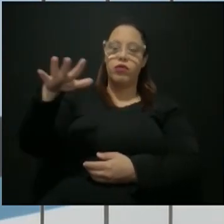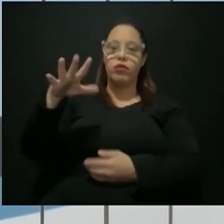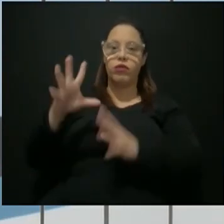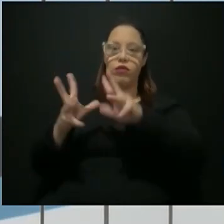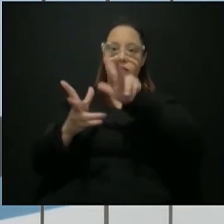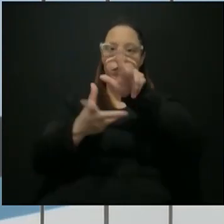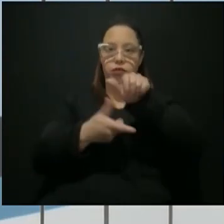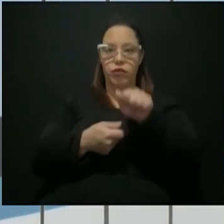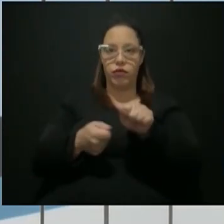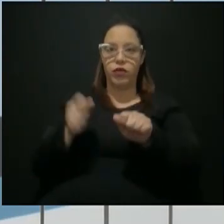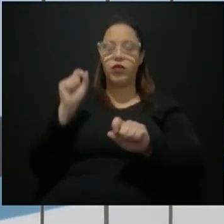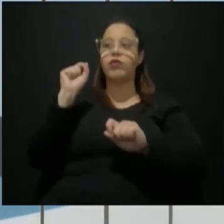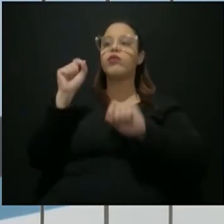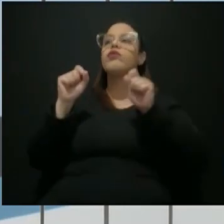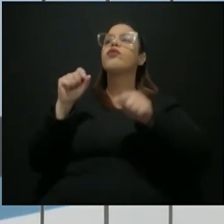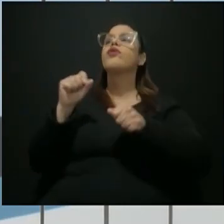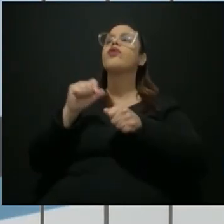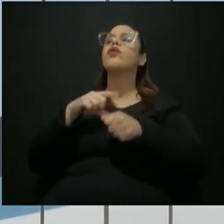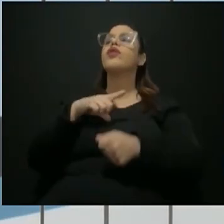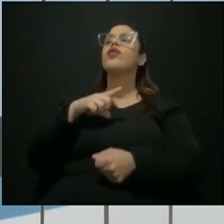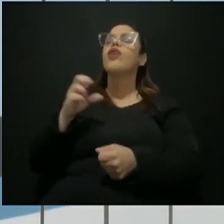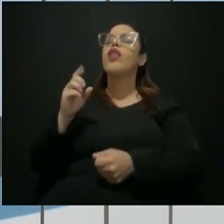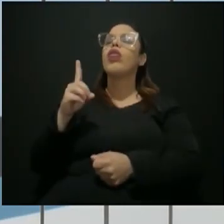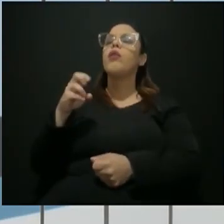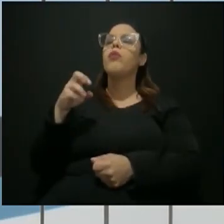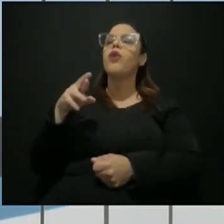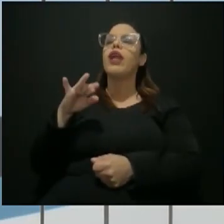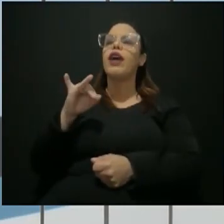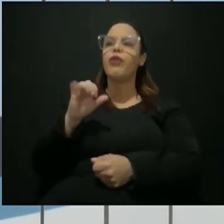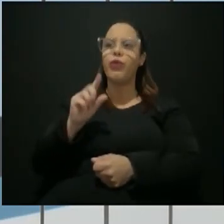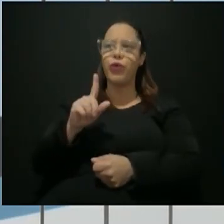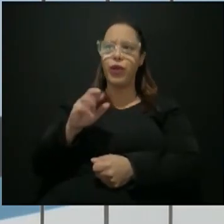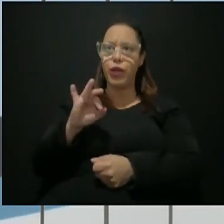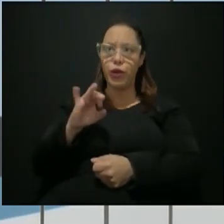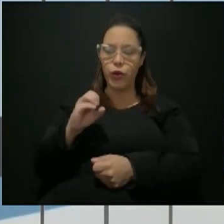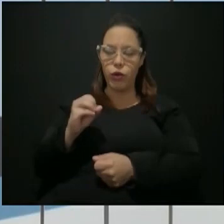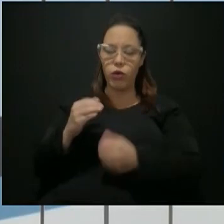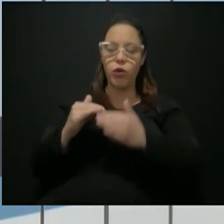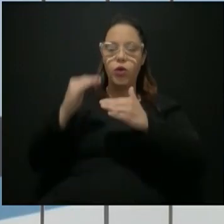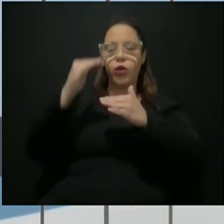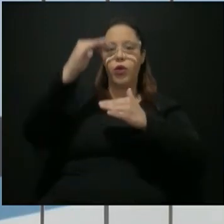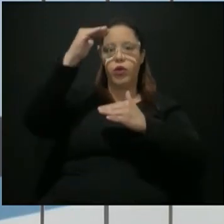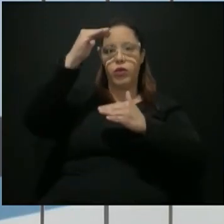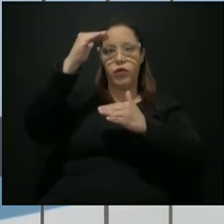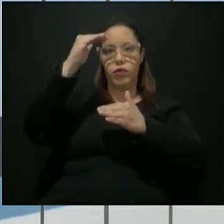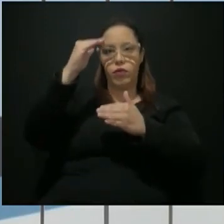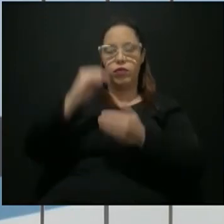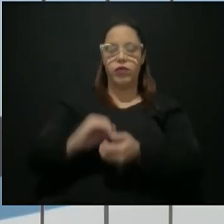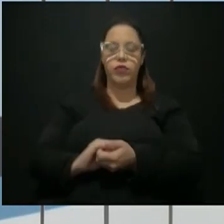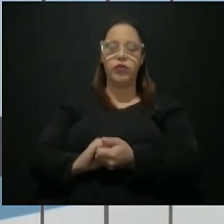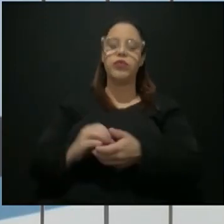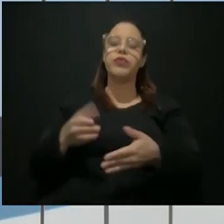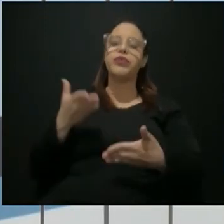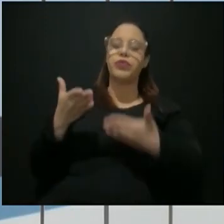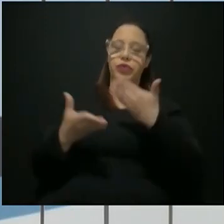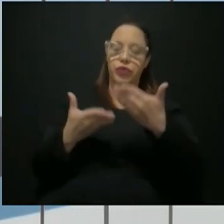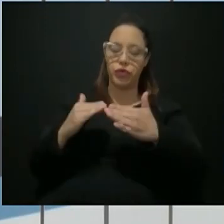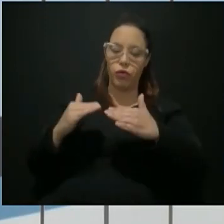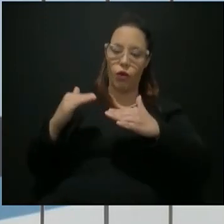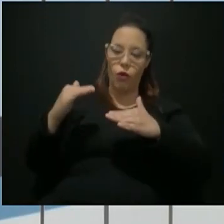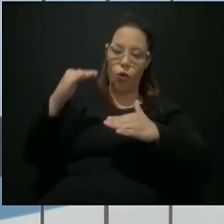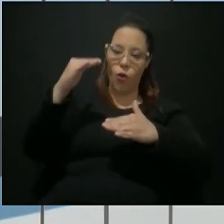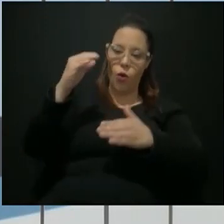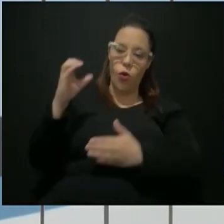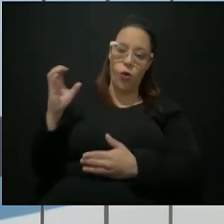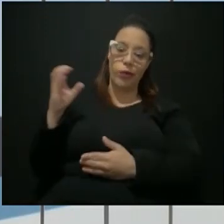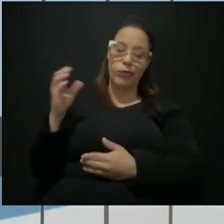esse processo demográfico também, mas antes passaram por um processo concomitante ao desenvolvimento econômico. Então, muito se